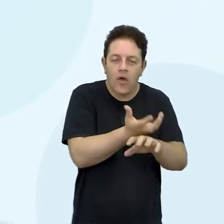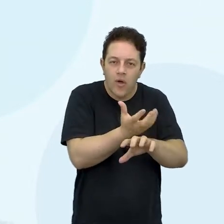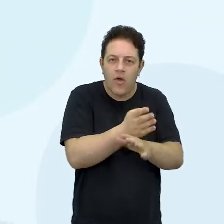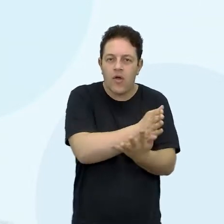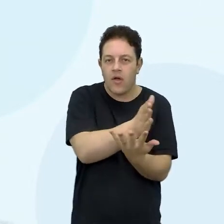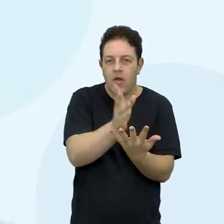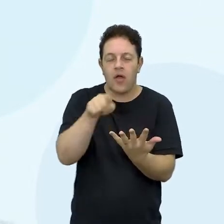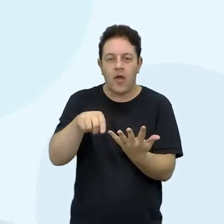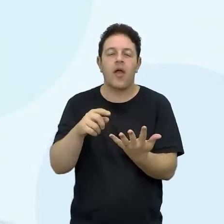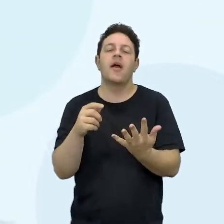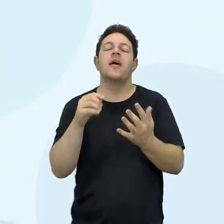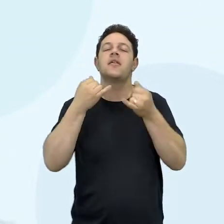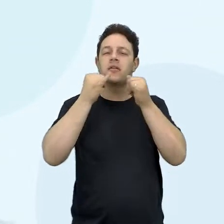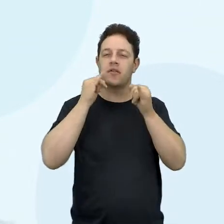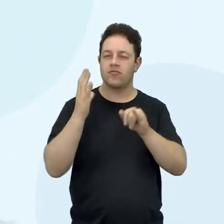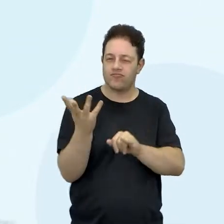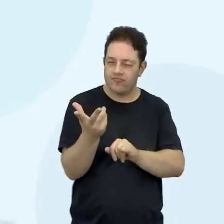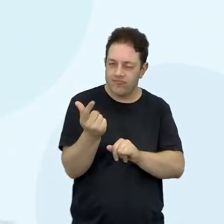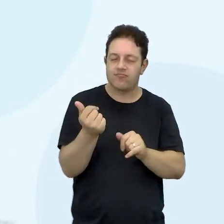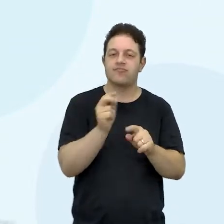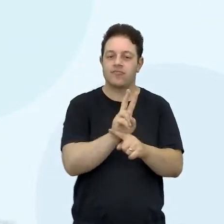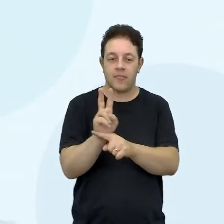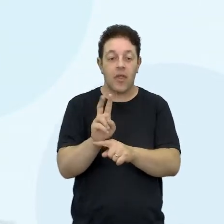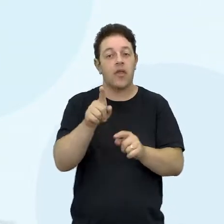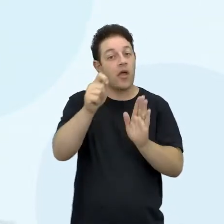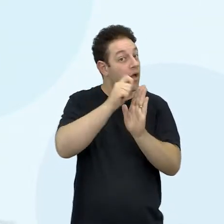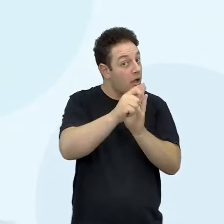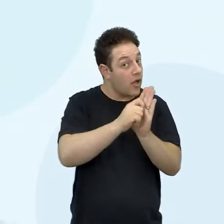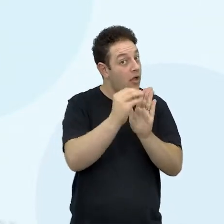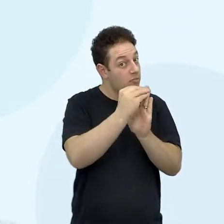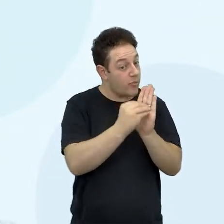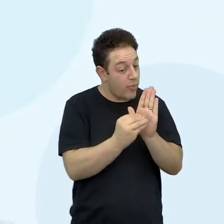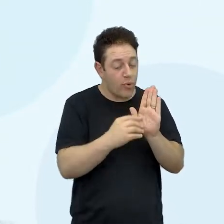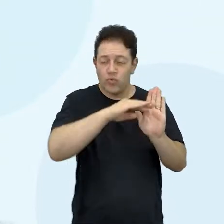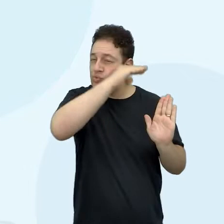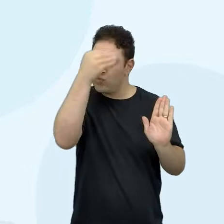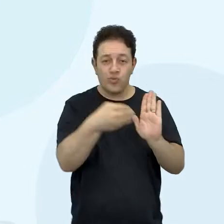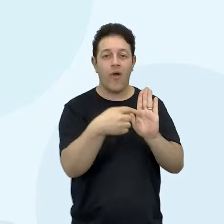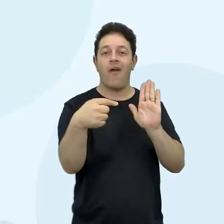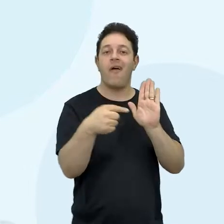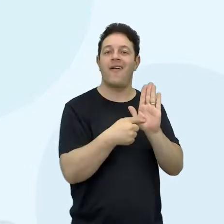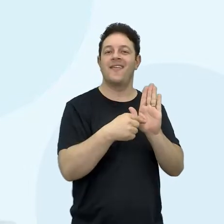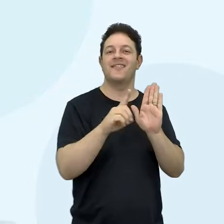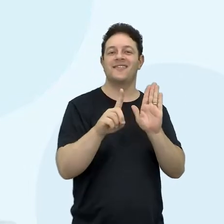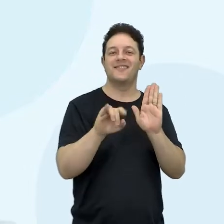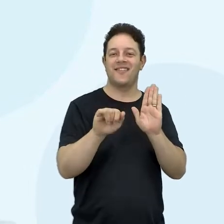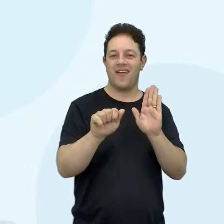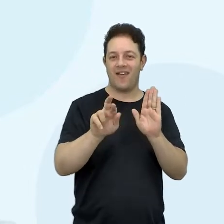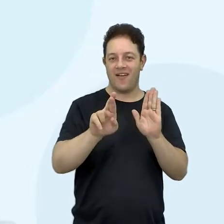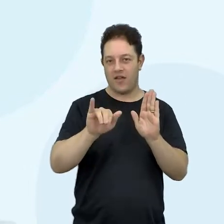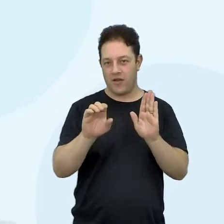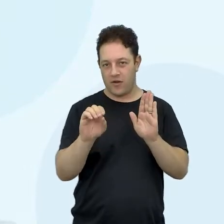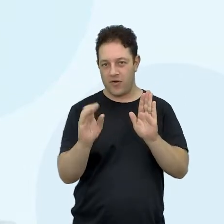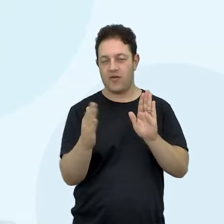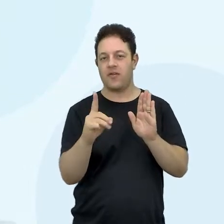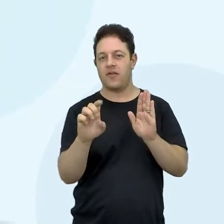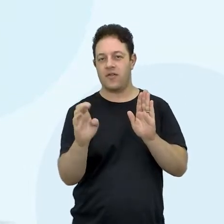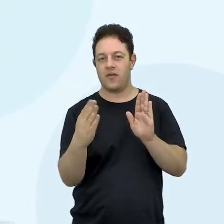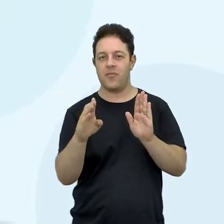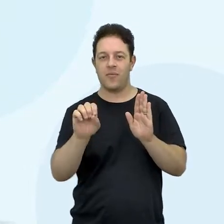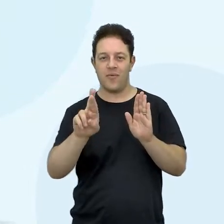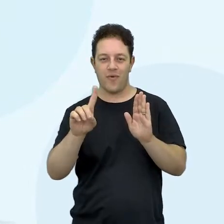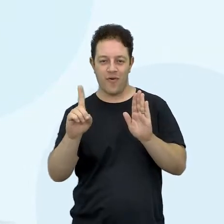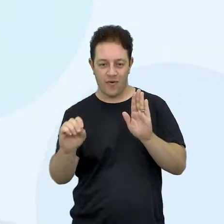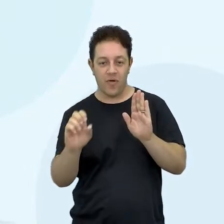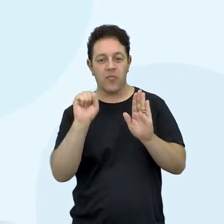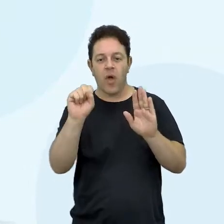eficiência energética, fazendo as anotações em seu diário de bordo, né? Anotando ali, pode começar com o título da aula,